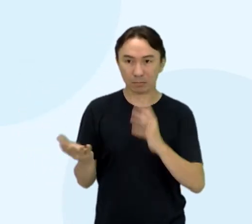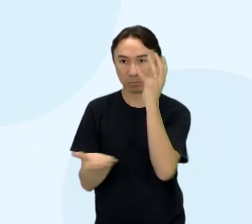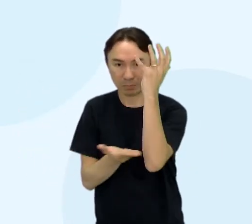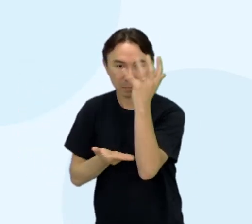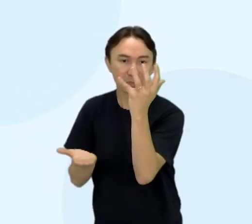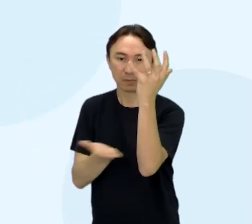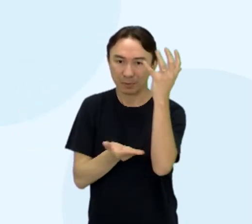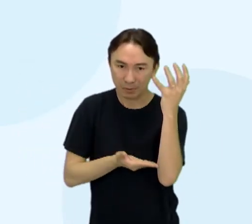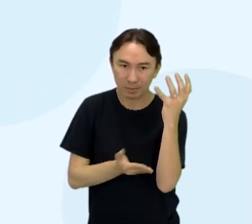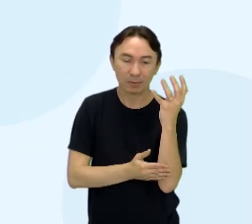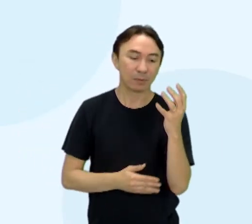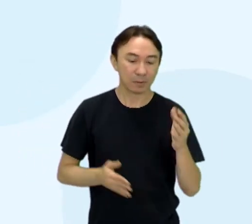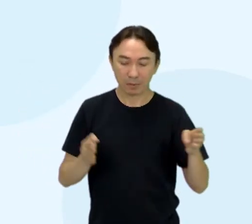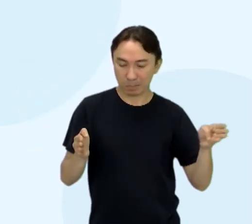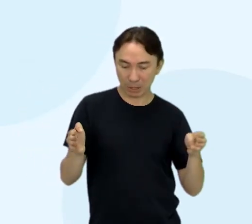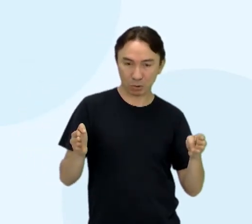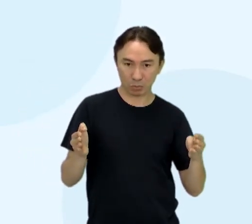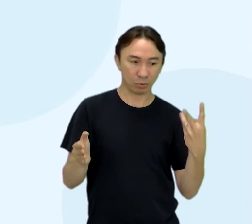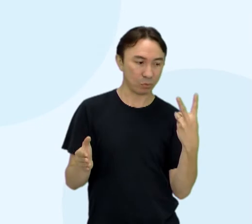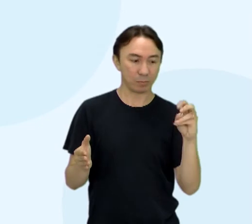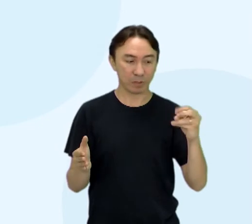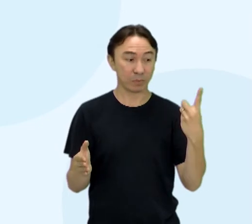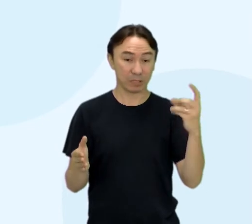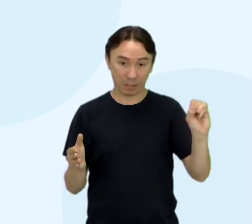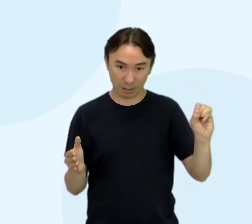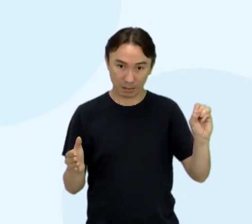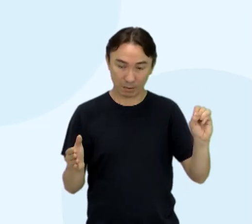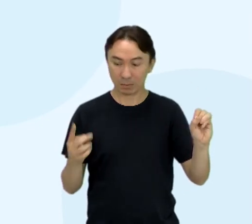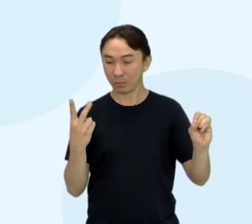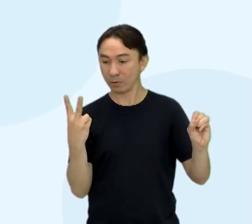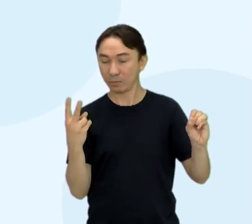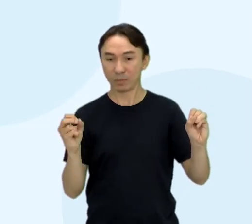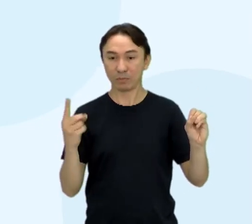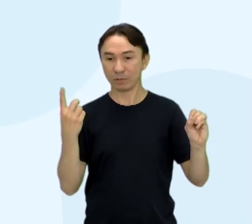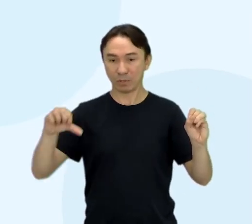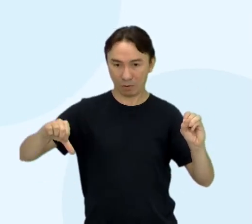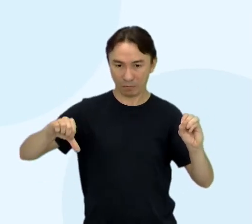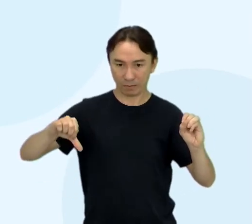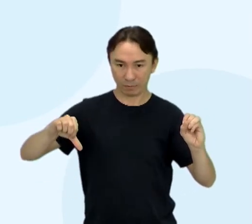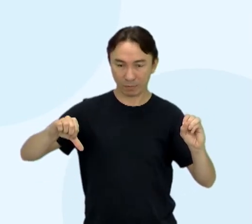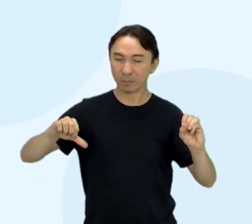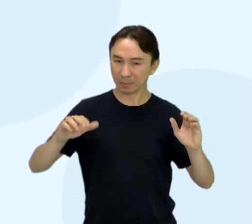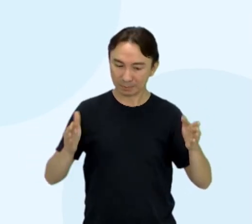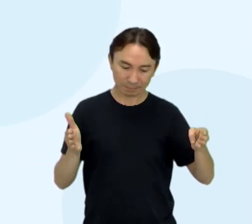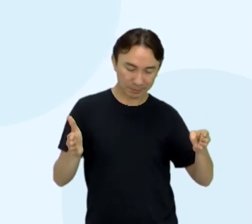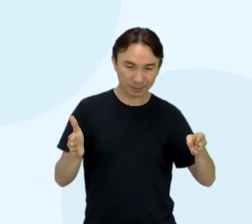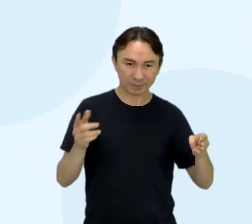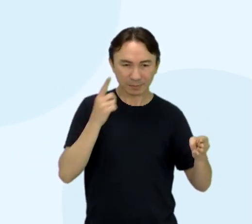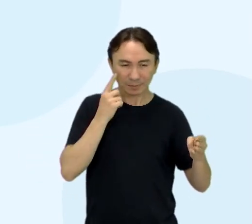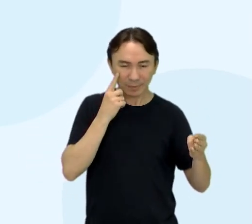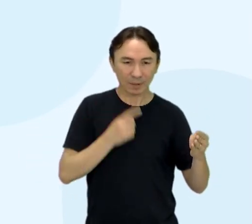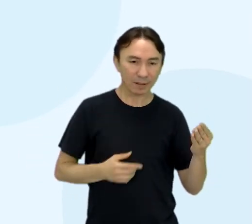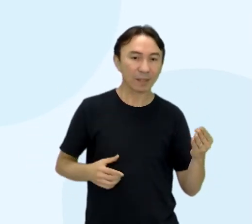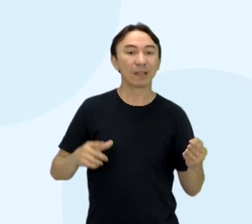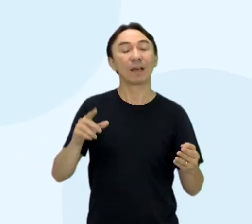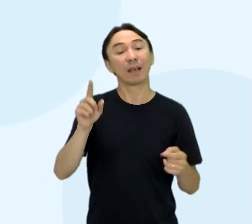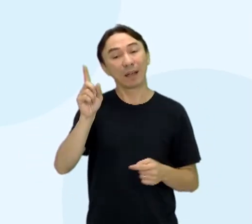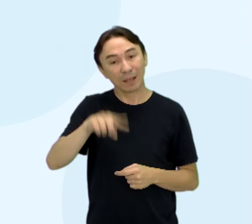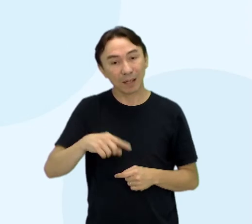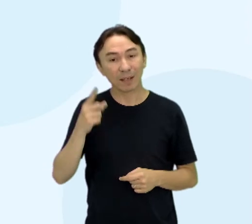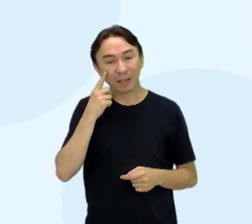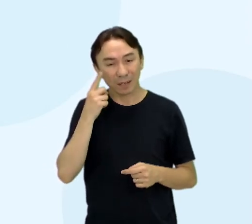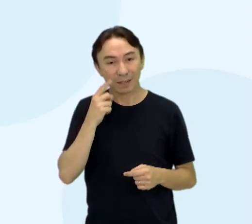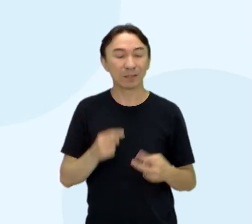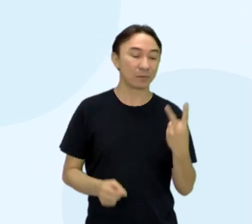2019. Lembra lá que a gente tem que fazer a diferença, calcular essa variação, aí a gente vai pegar a variação, tá? O valor